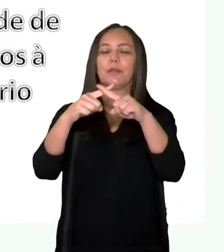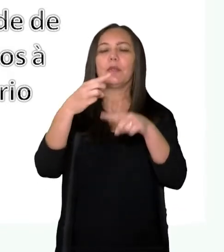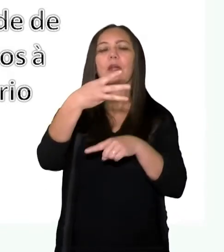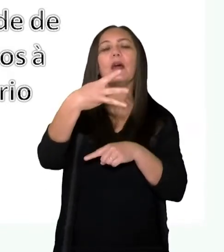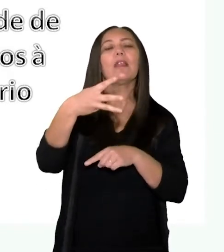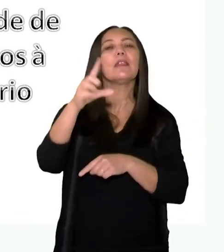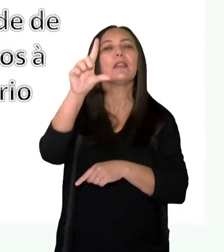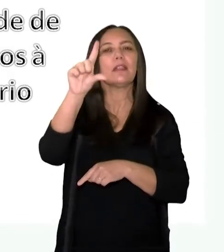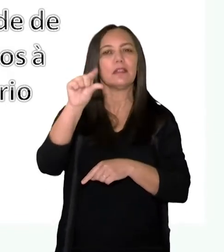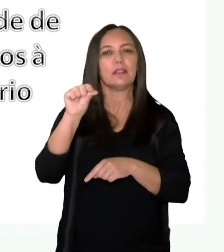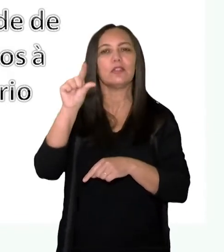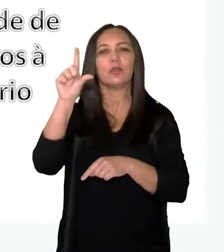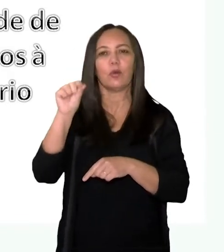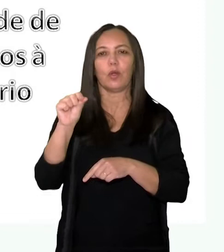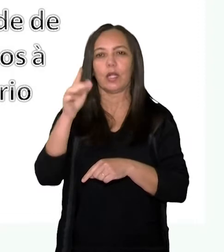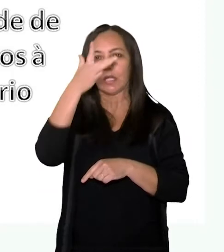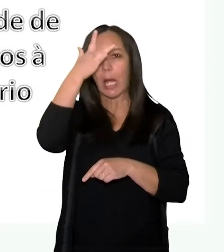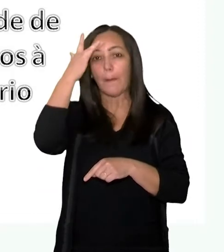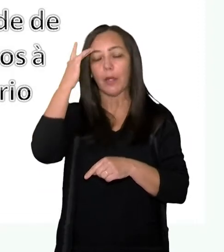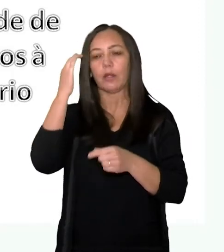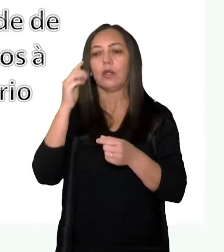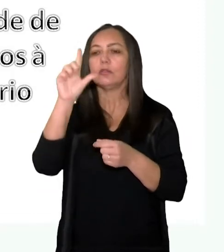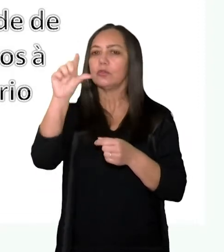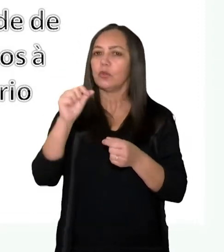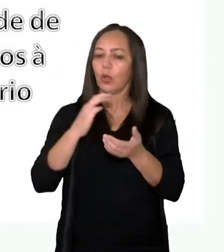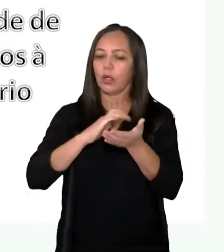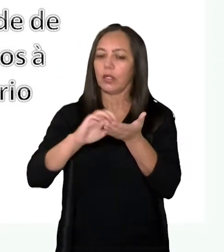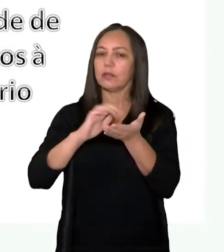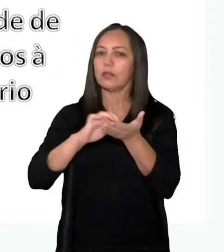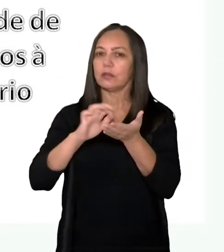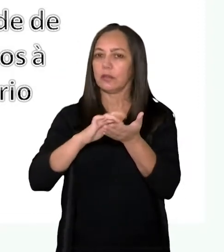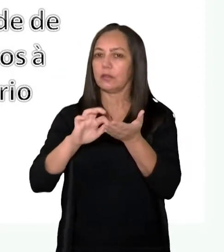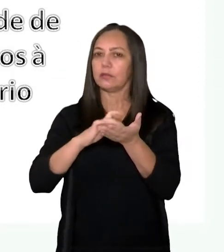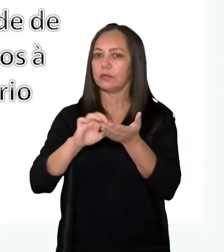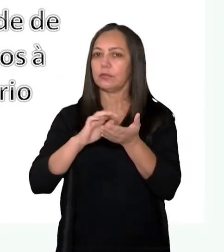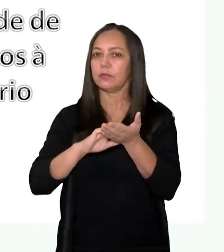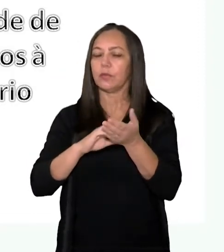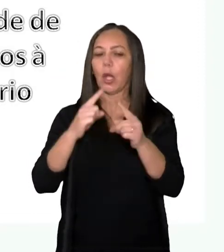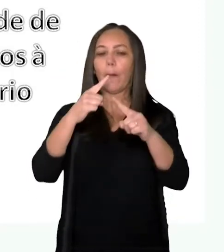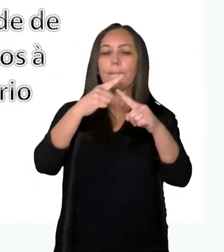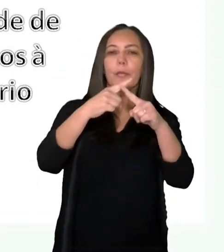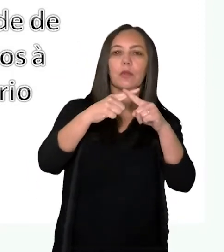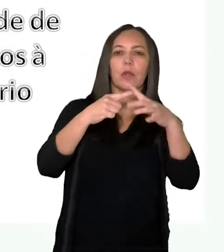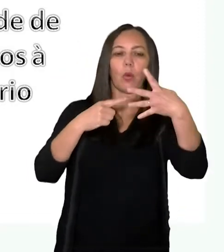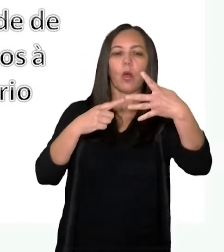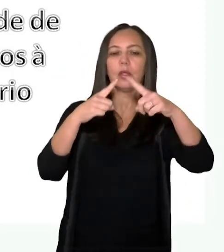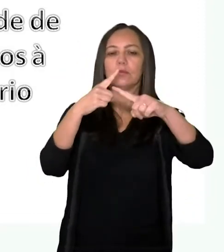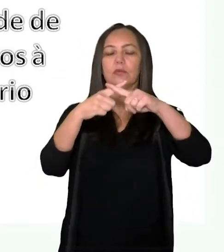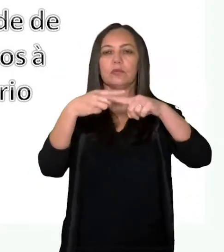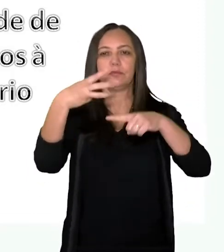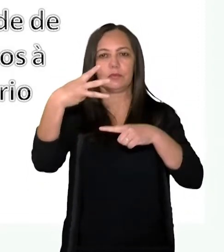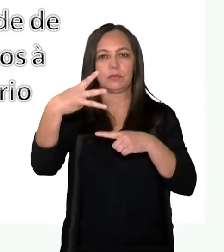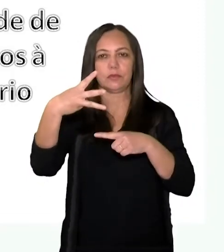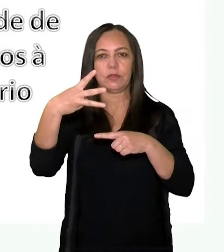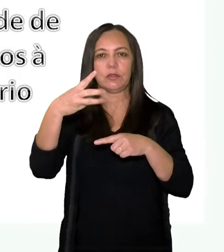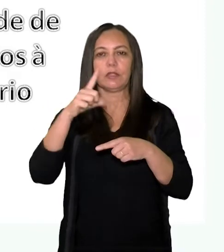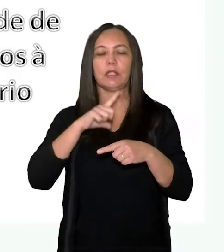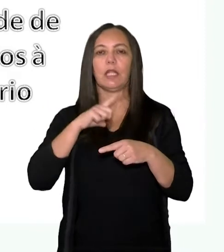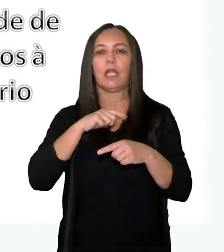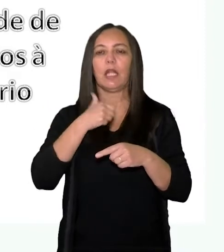3 opções dos candidatos a secretário. Multiplicando 4 vezes 3, eu